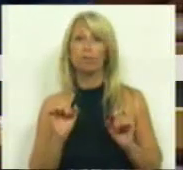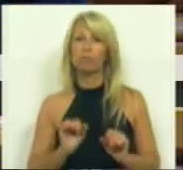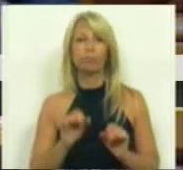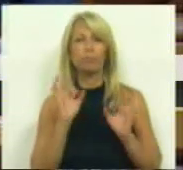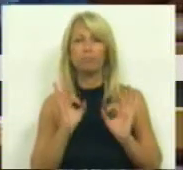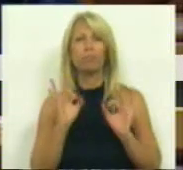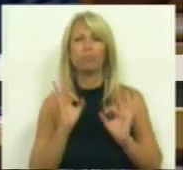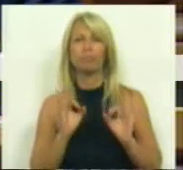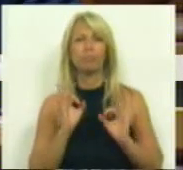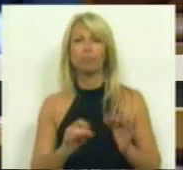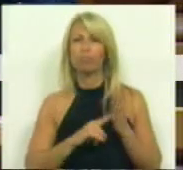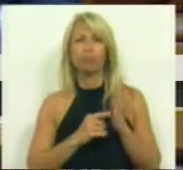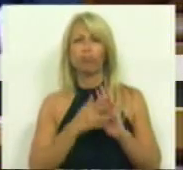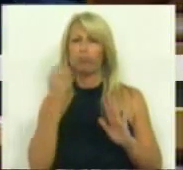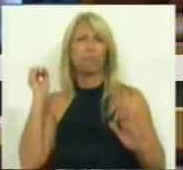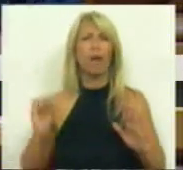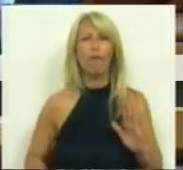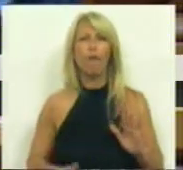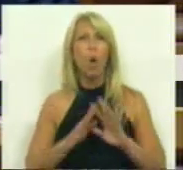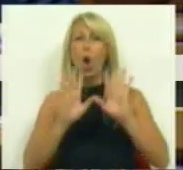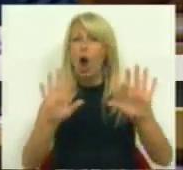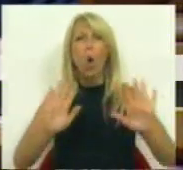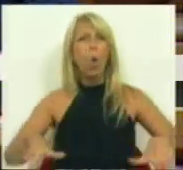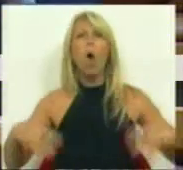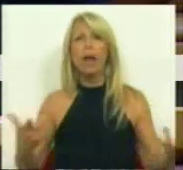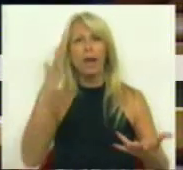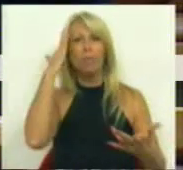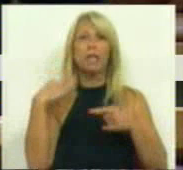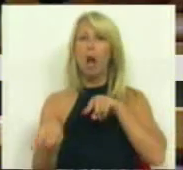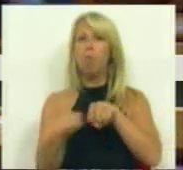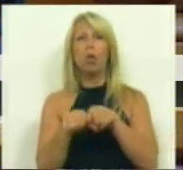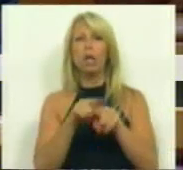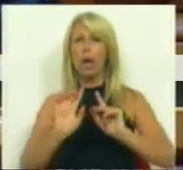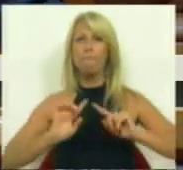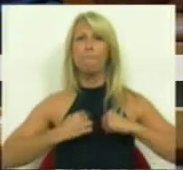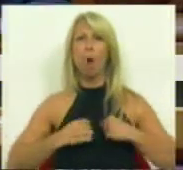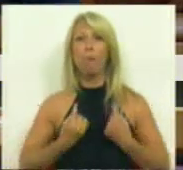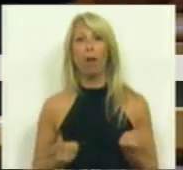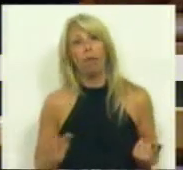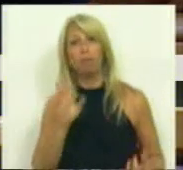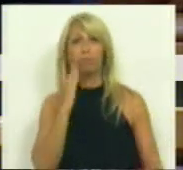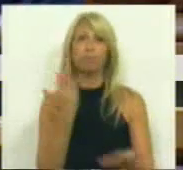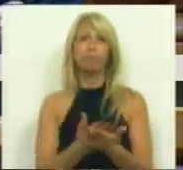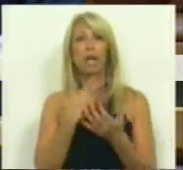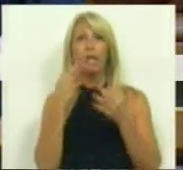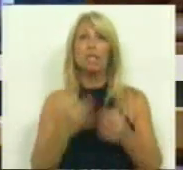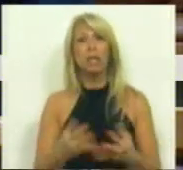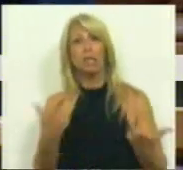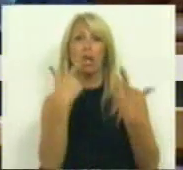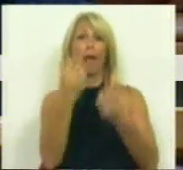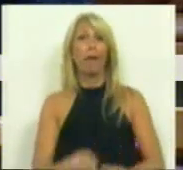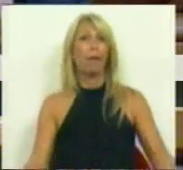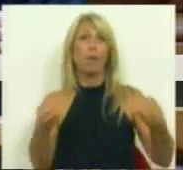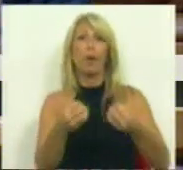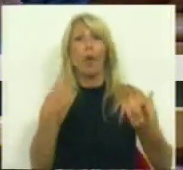eliminação de qualquer capacidade política e económica própria. É o atestado da inexistência